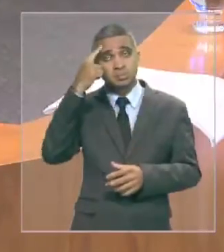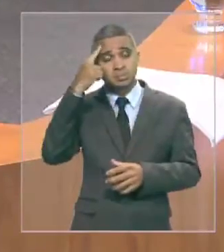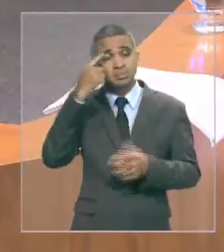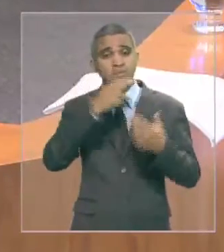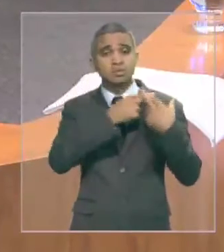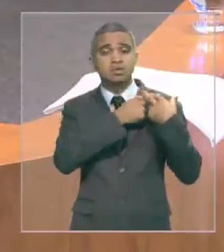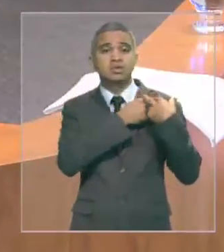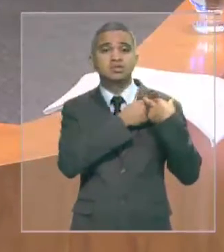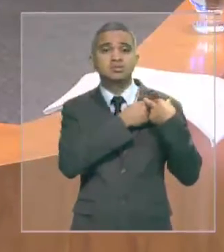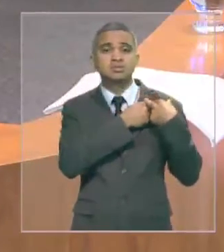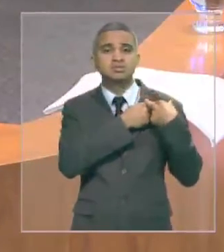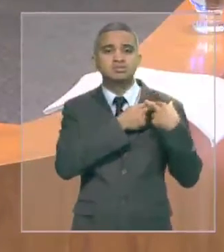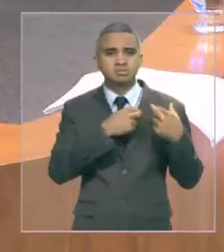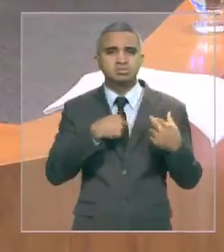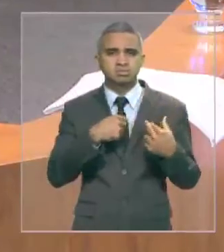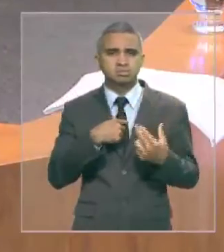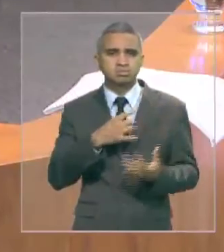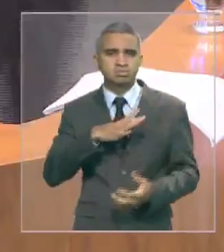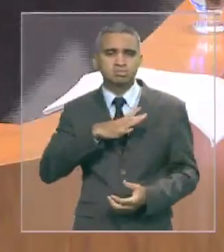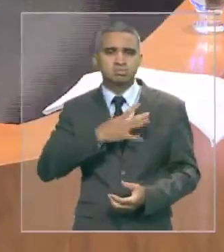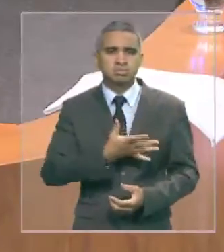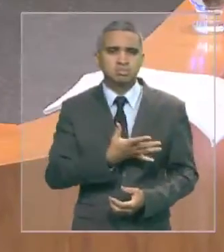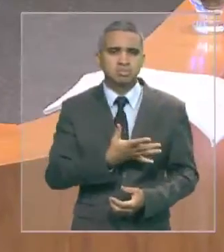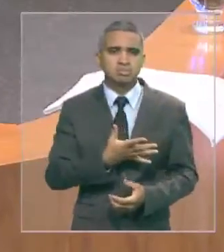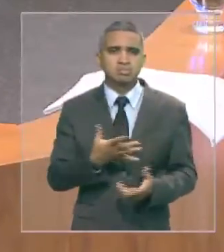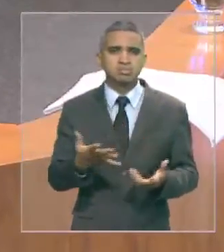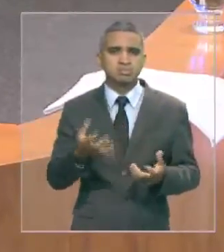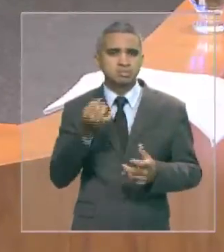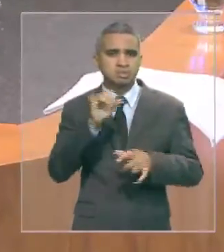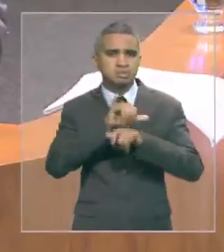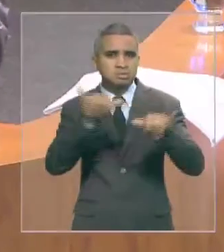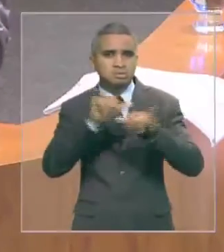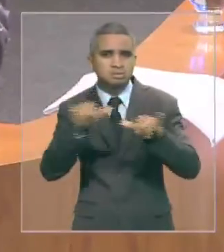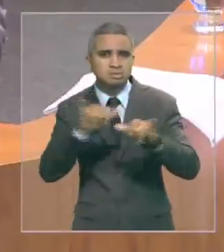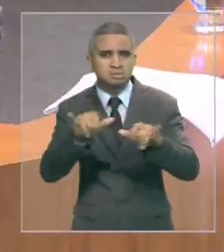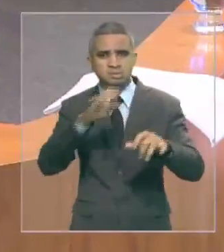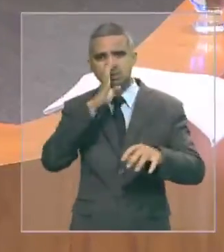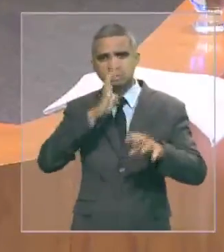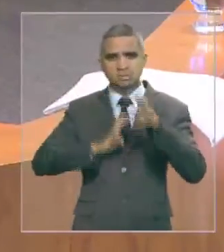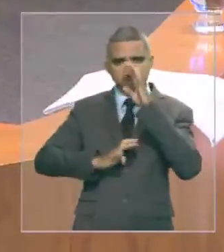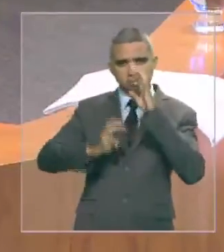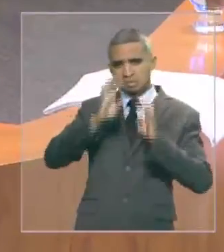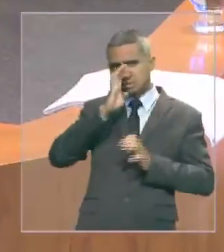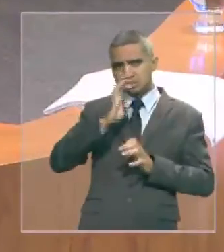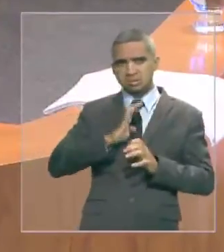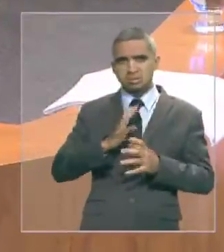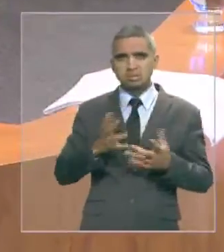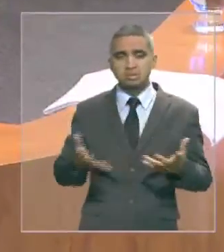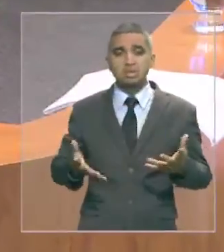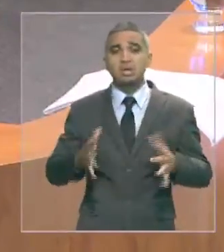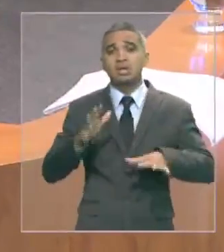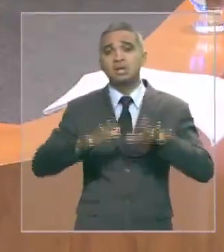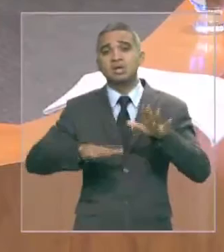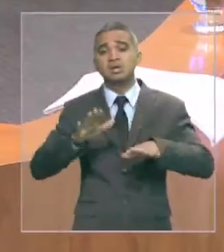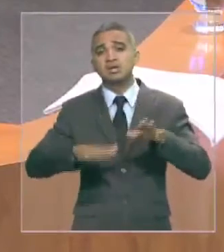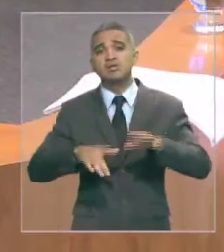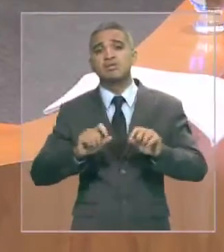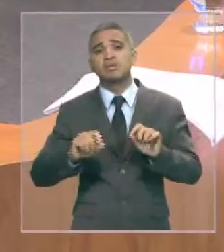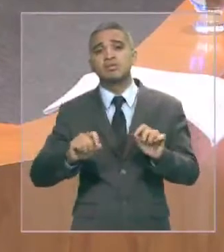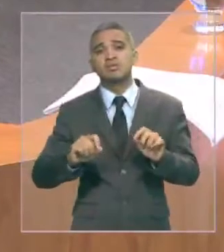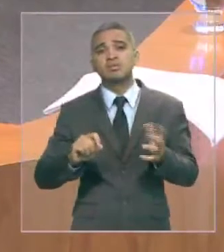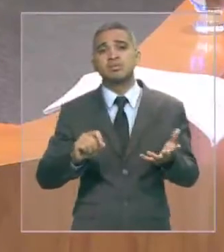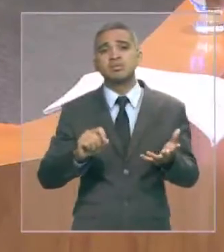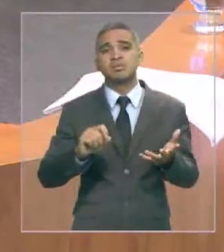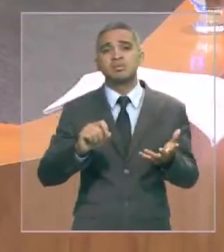se expor à mídia negativa, a palavra muitas vezes não